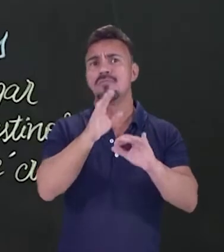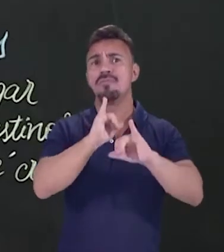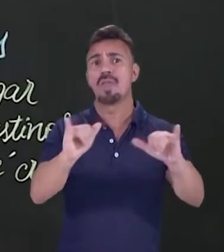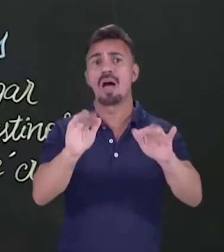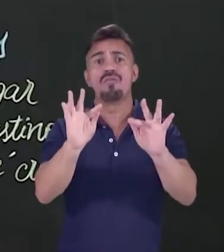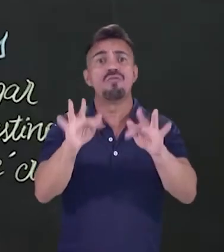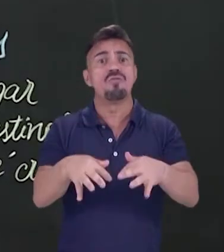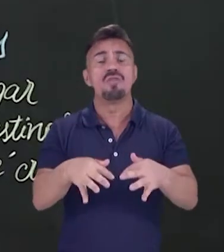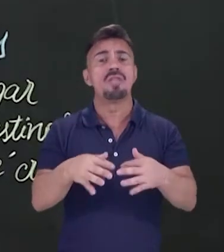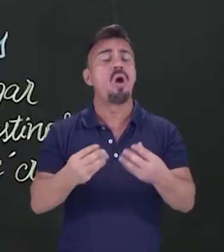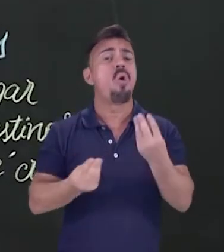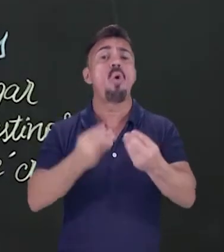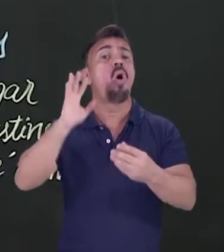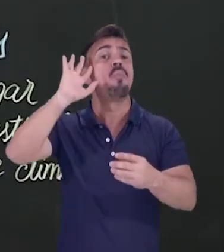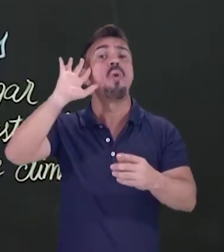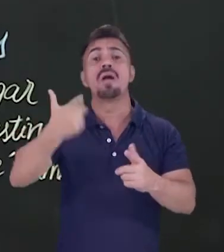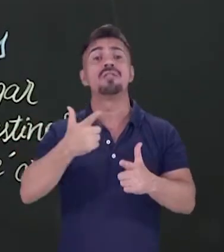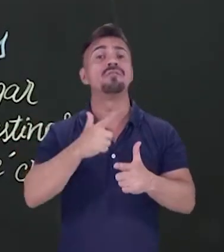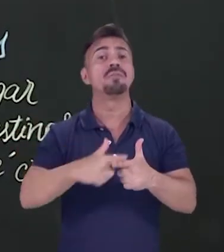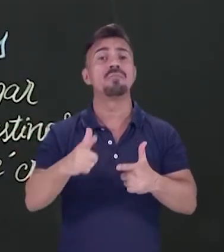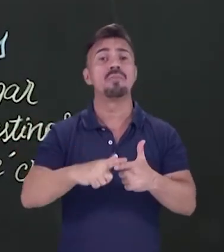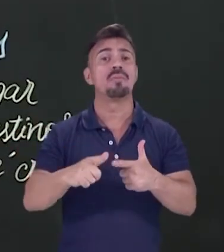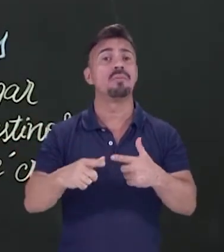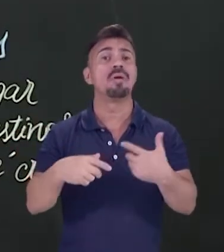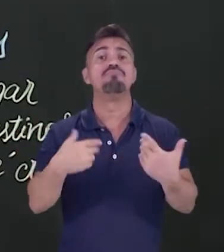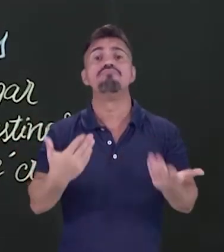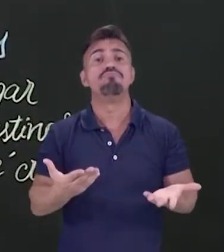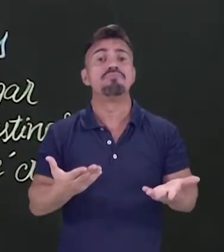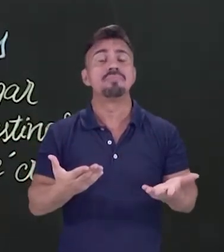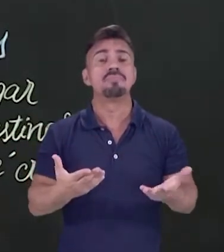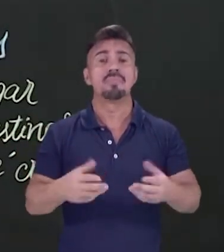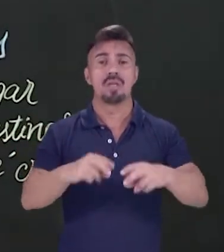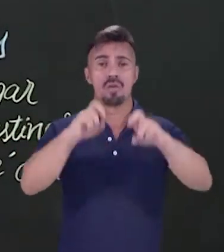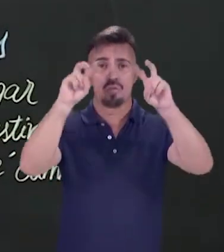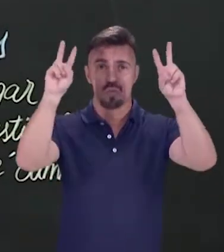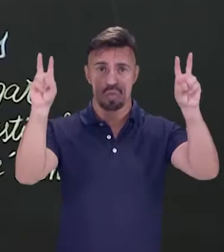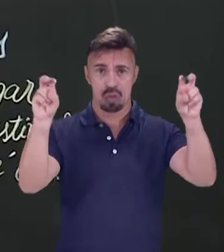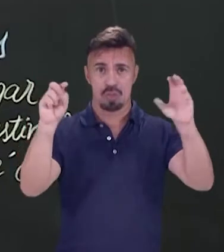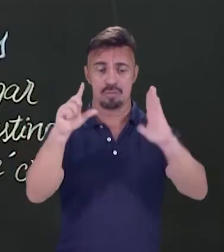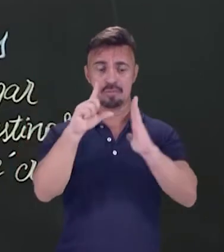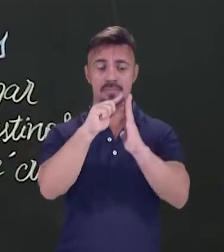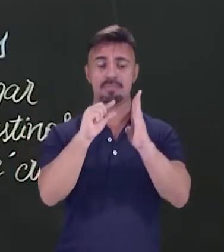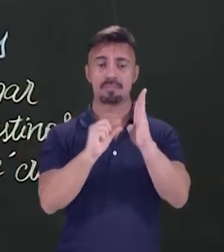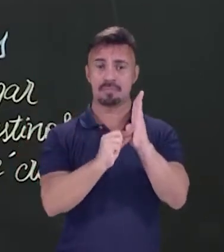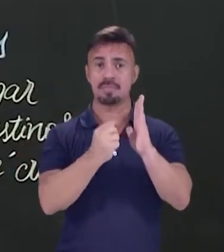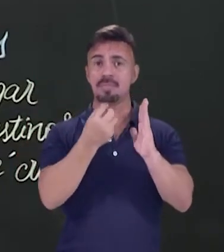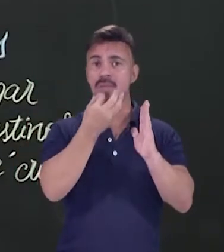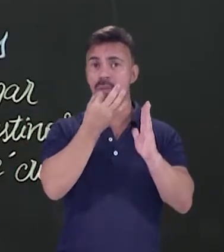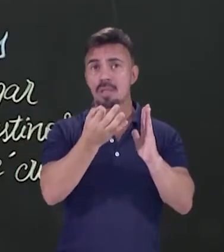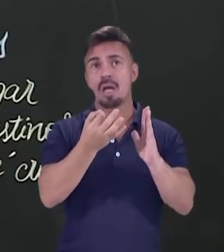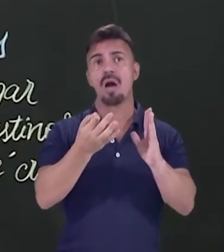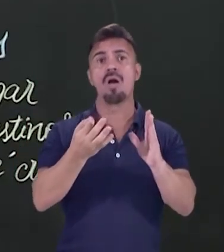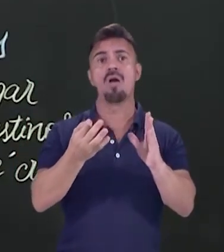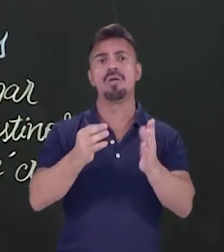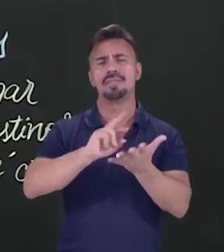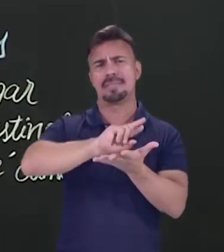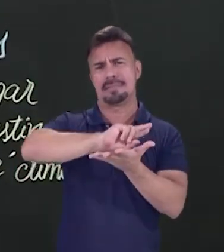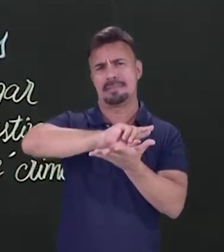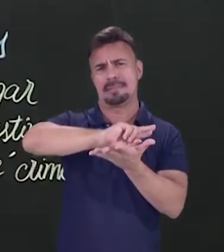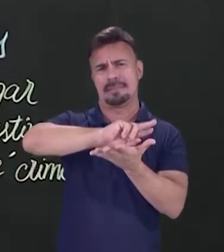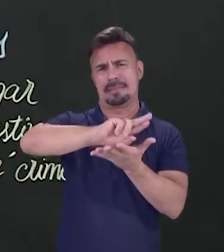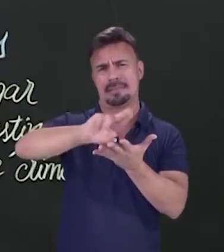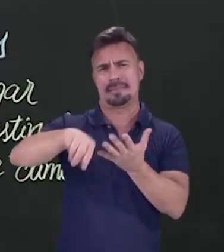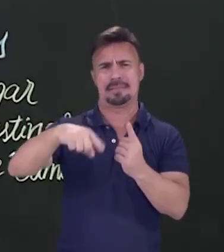mensagem final, como resolver um determinado problema. Os títulos dos artigos de opinião podem ser os mais